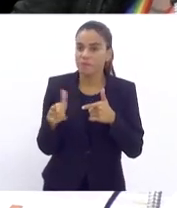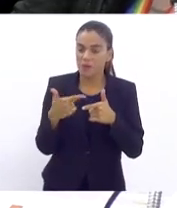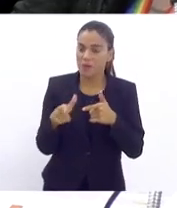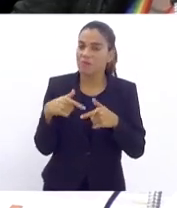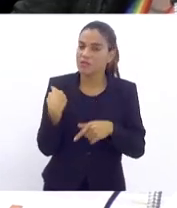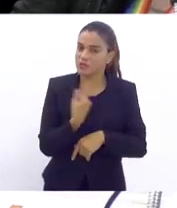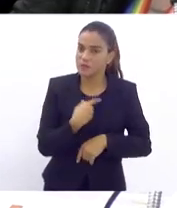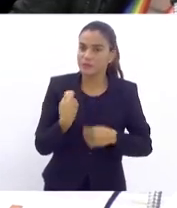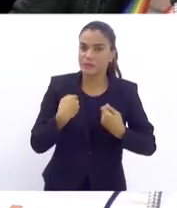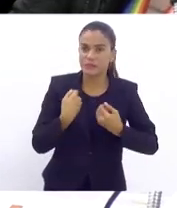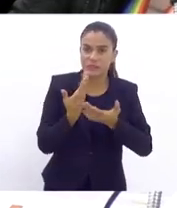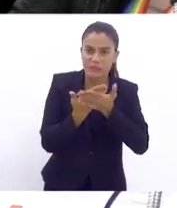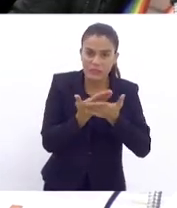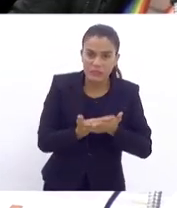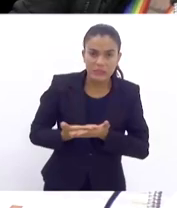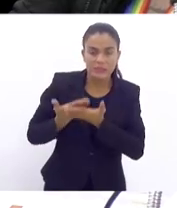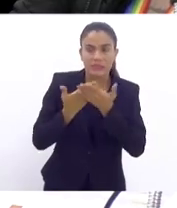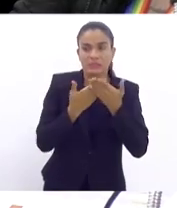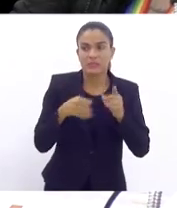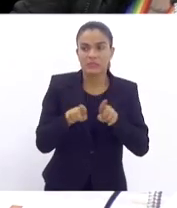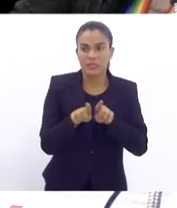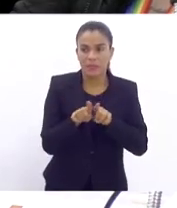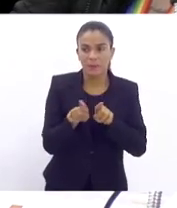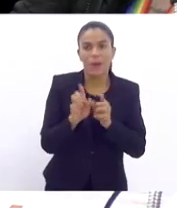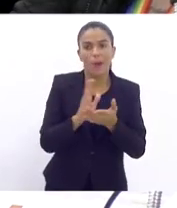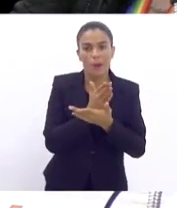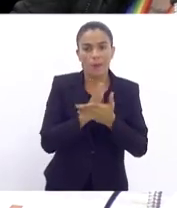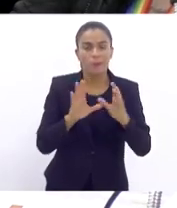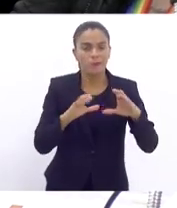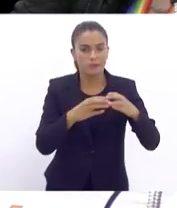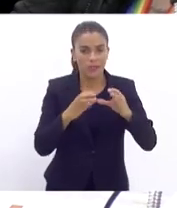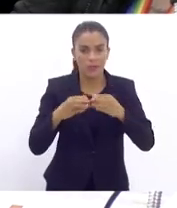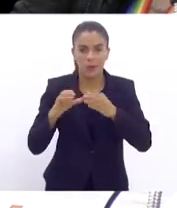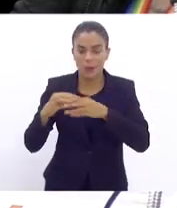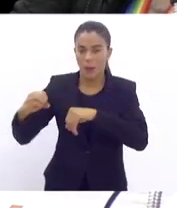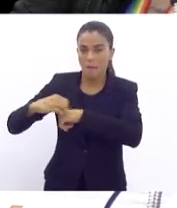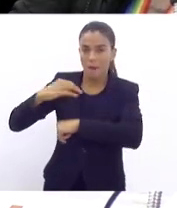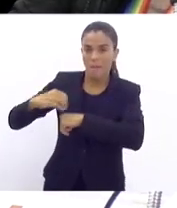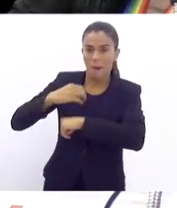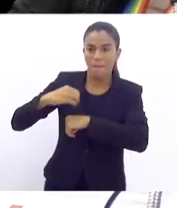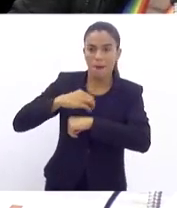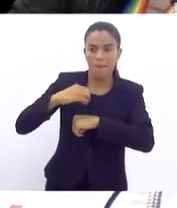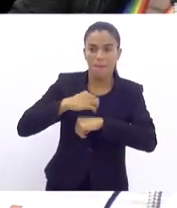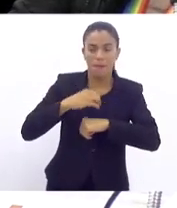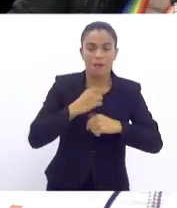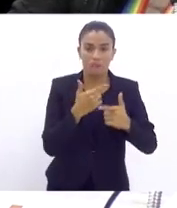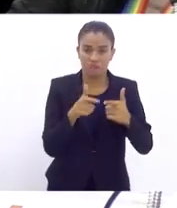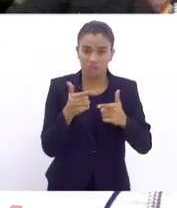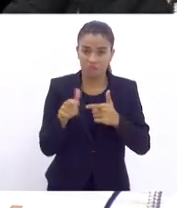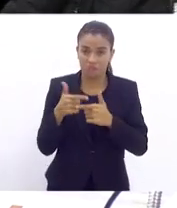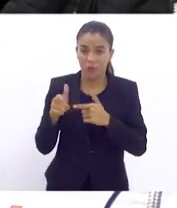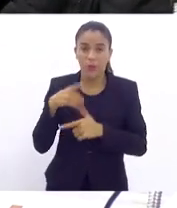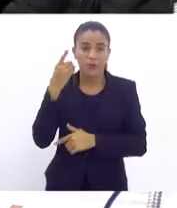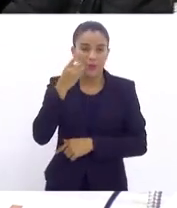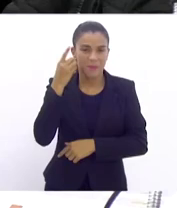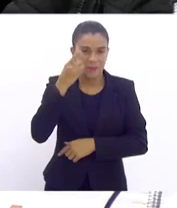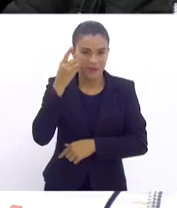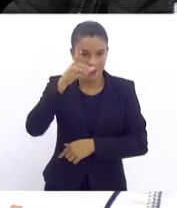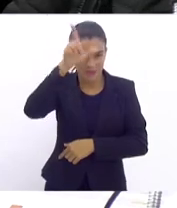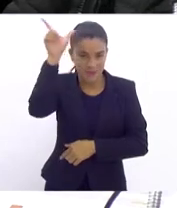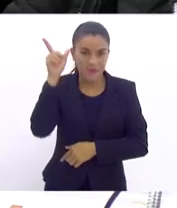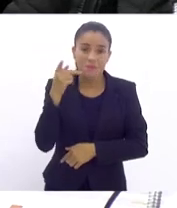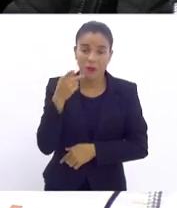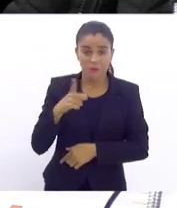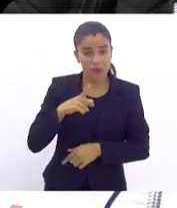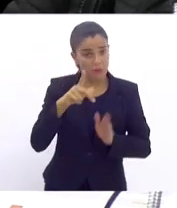debruçar né a gente tem recebido algumas categorias que trazem esse problema a gente vai resolver no varejo é o Deputado Luiz Paulo tem um projeto de